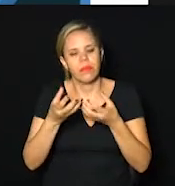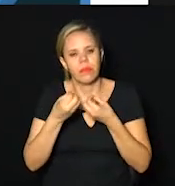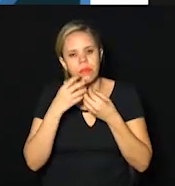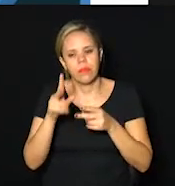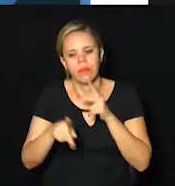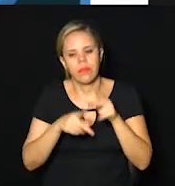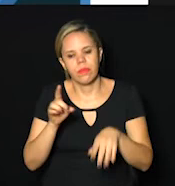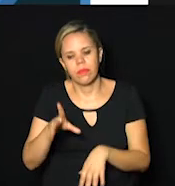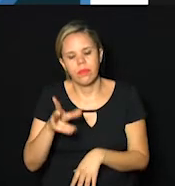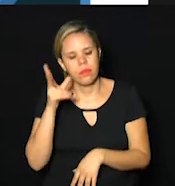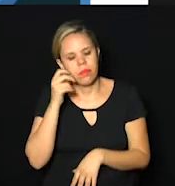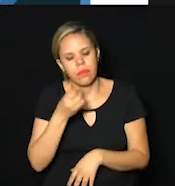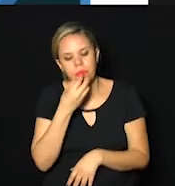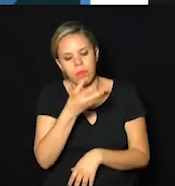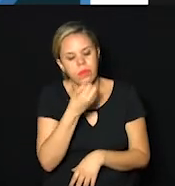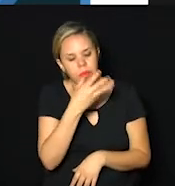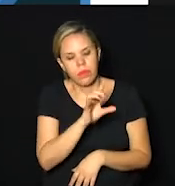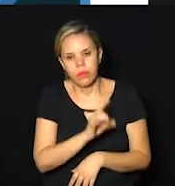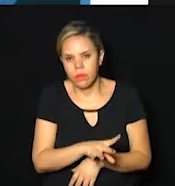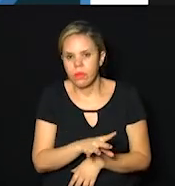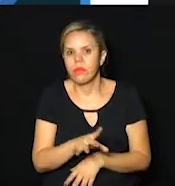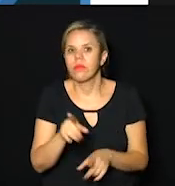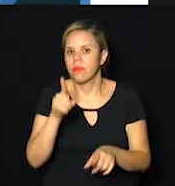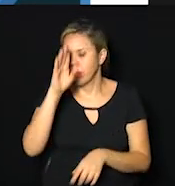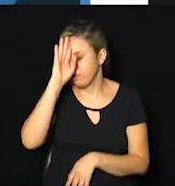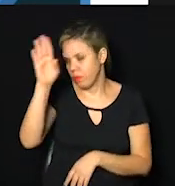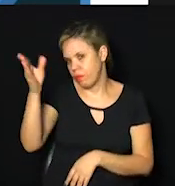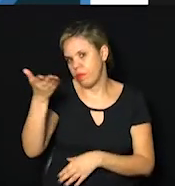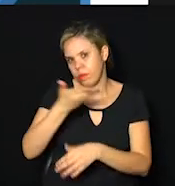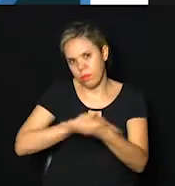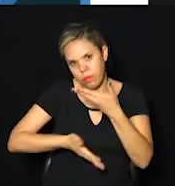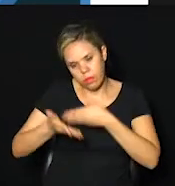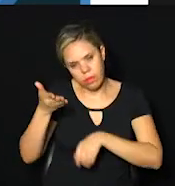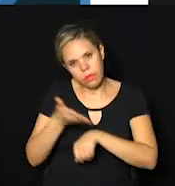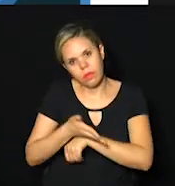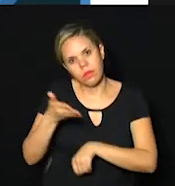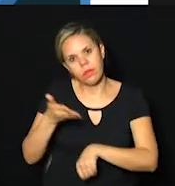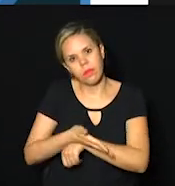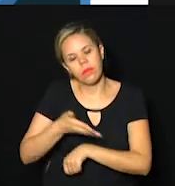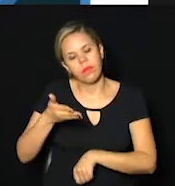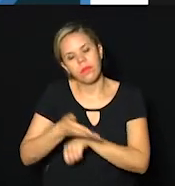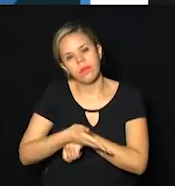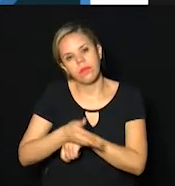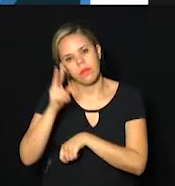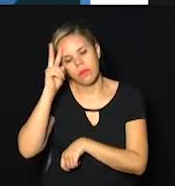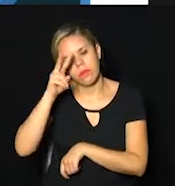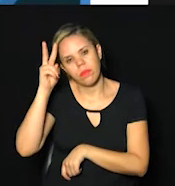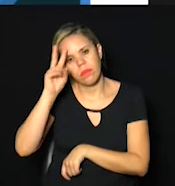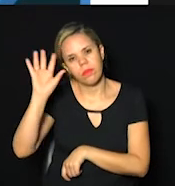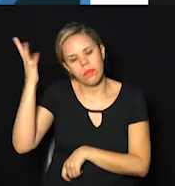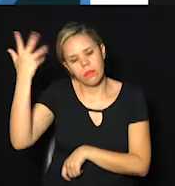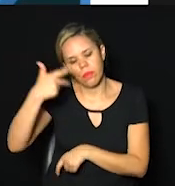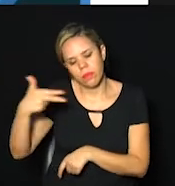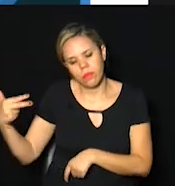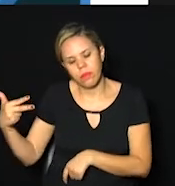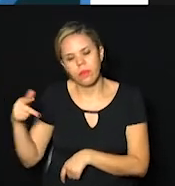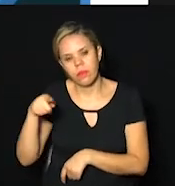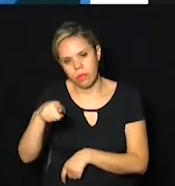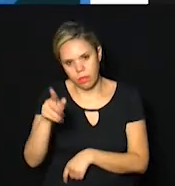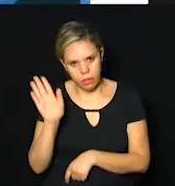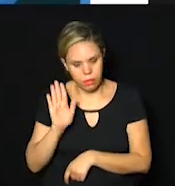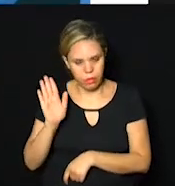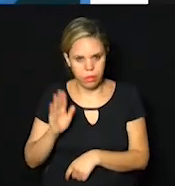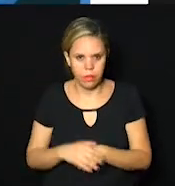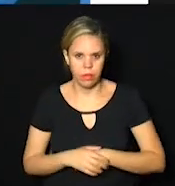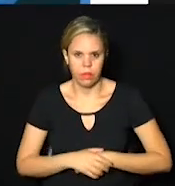só ouvir, elas querem principalmente participar das histórias. Então, se você é